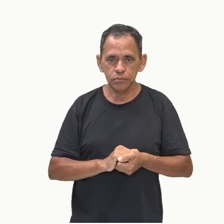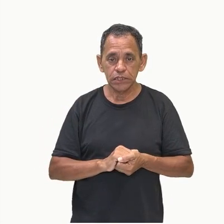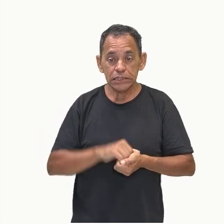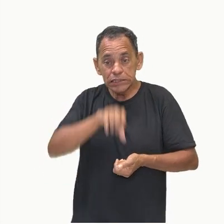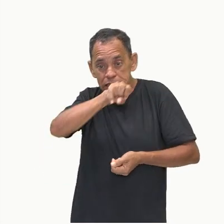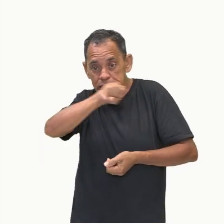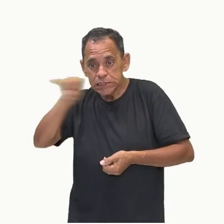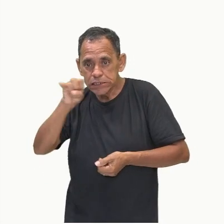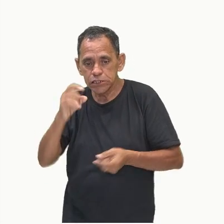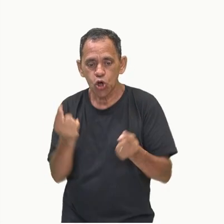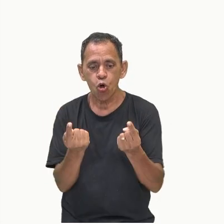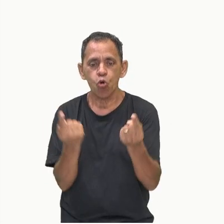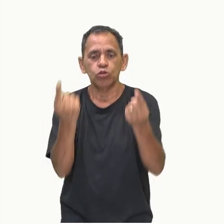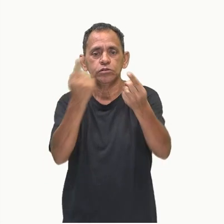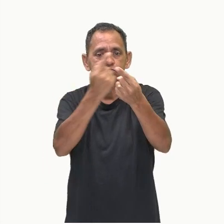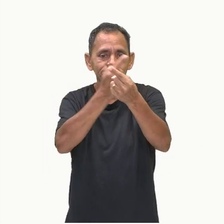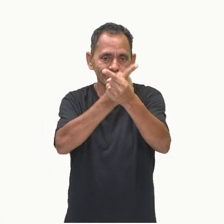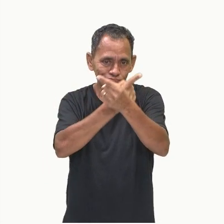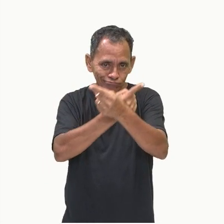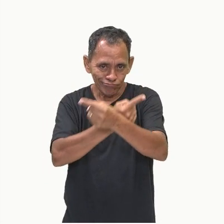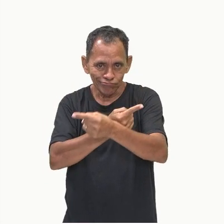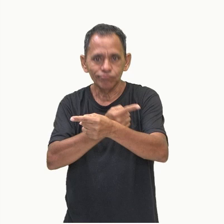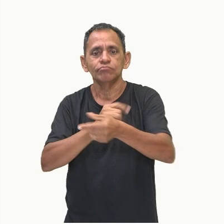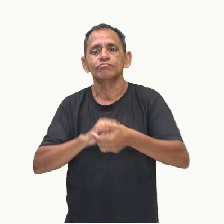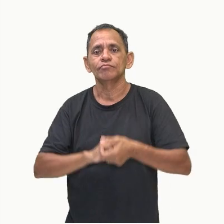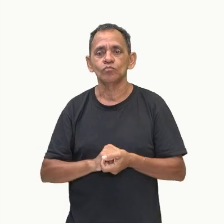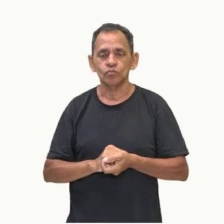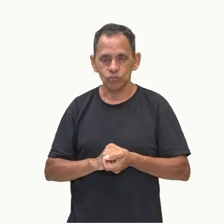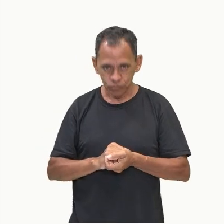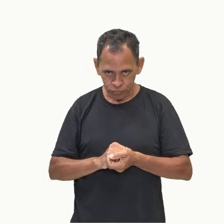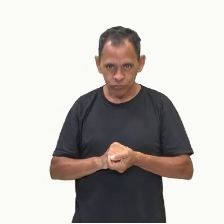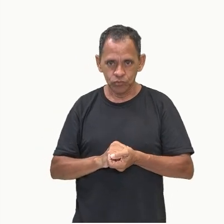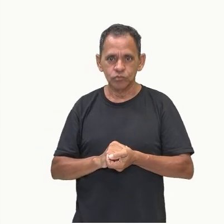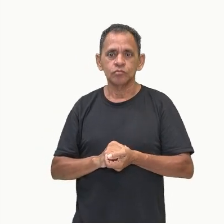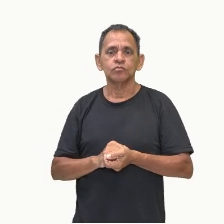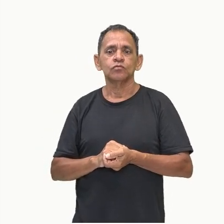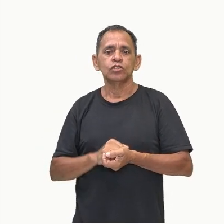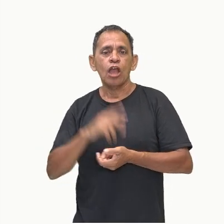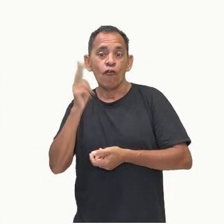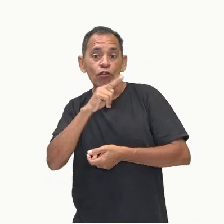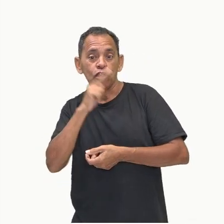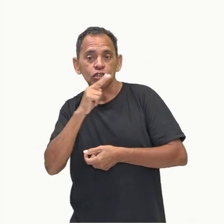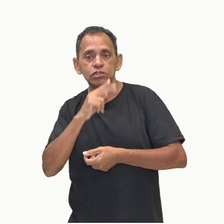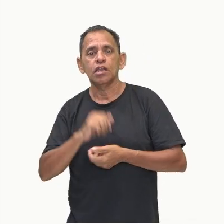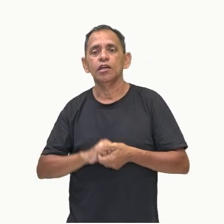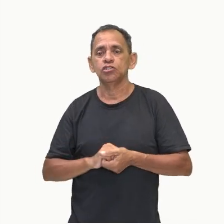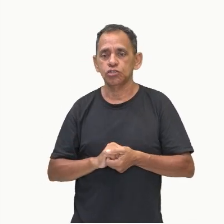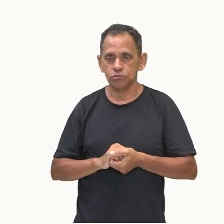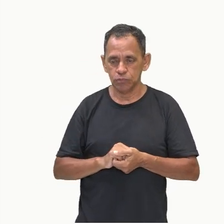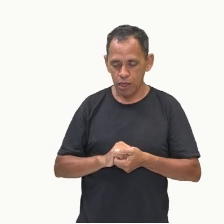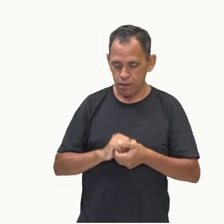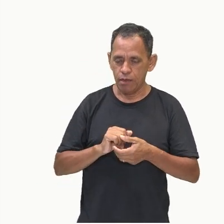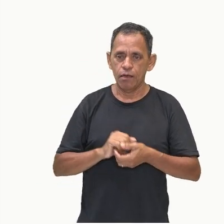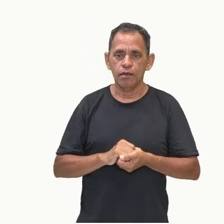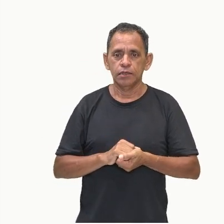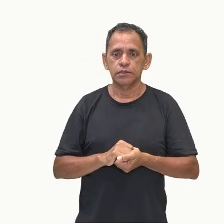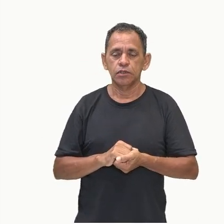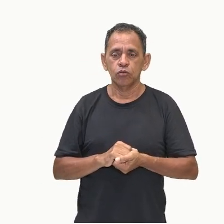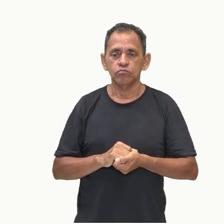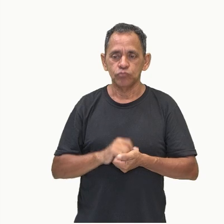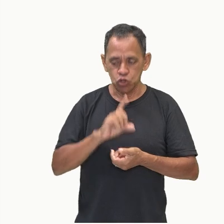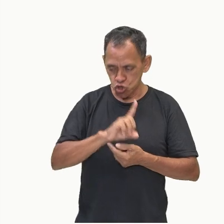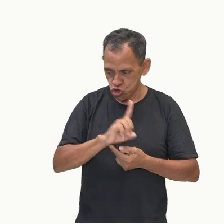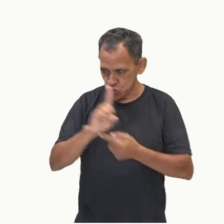positivo por outro lado se eu disse que o sentido positivo é pra direita mas o carro tá se